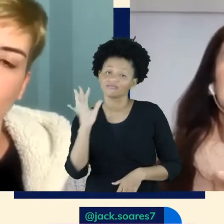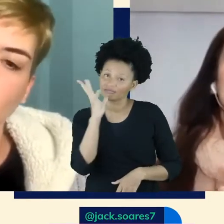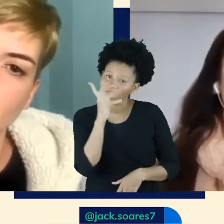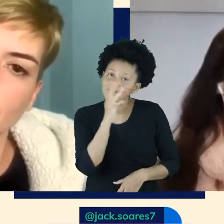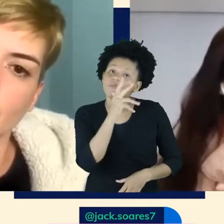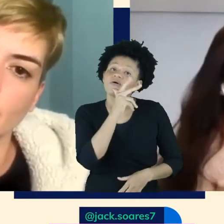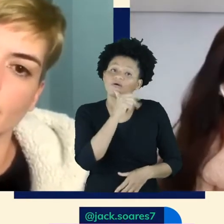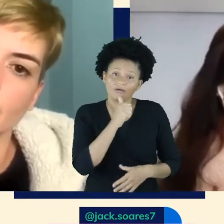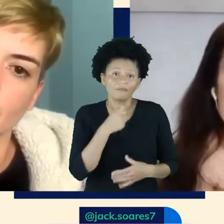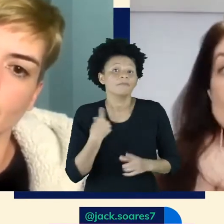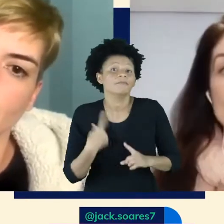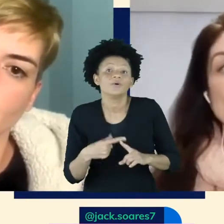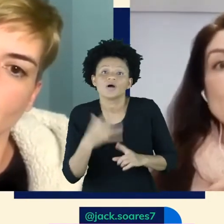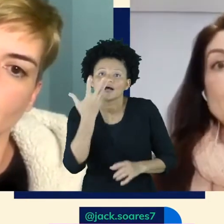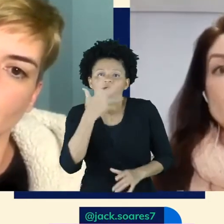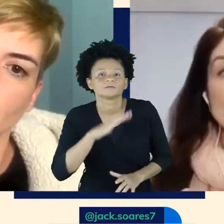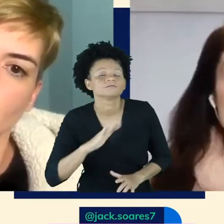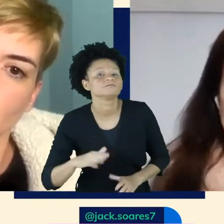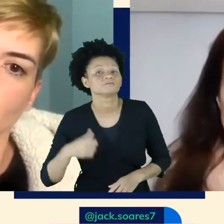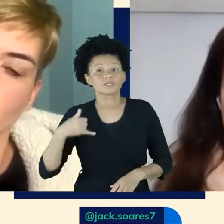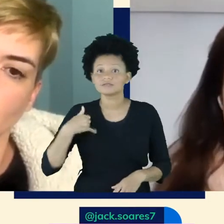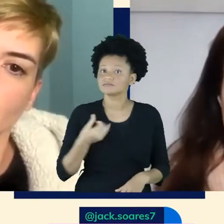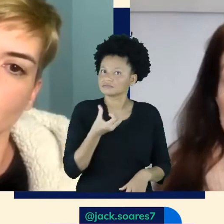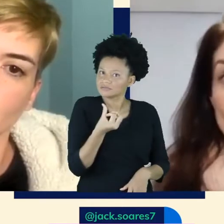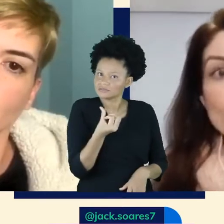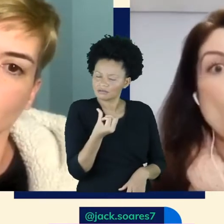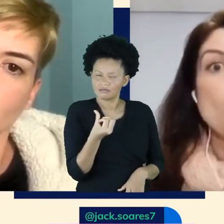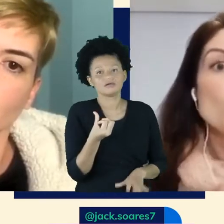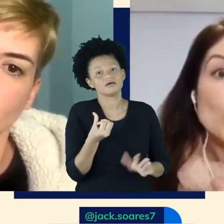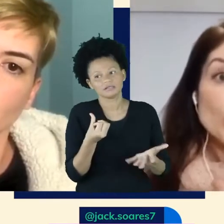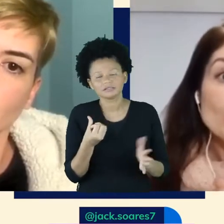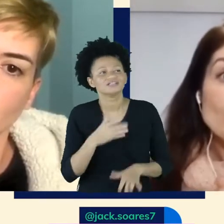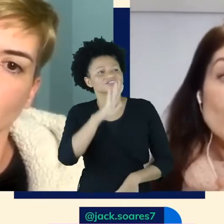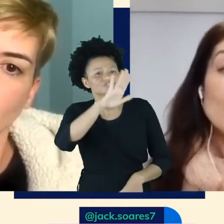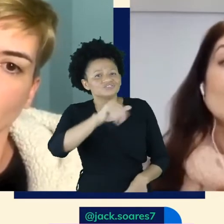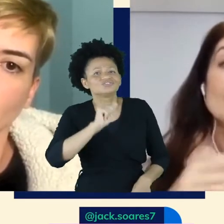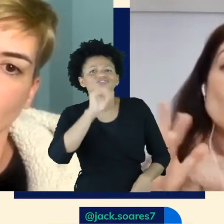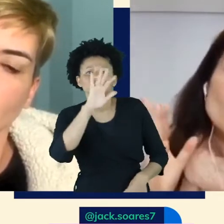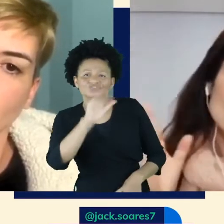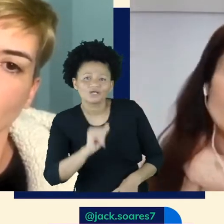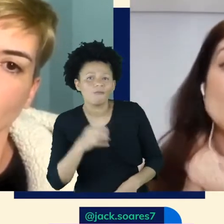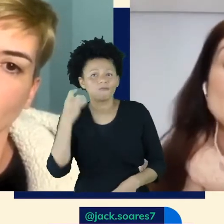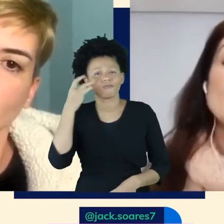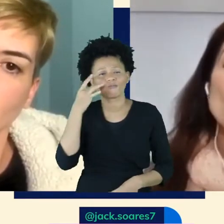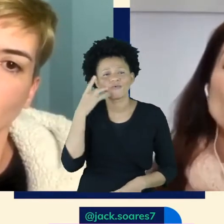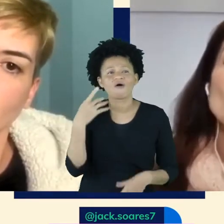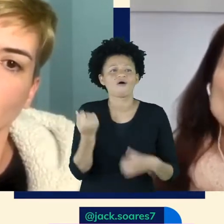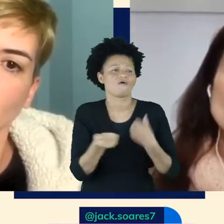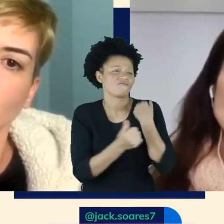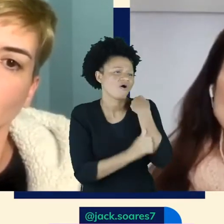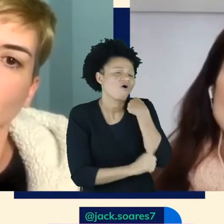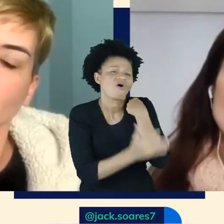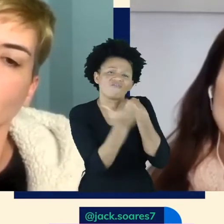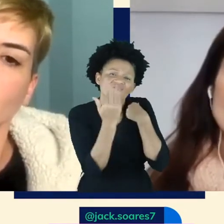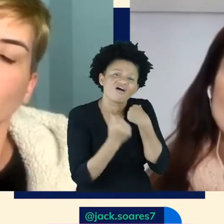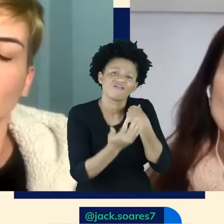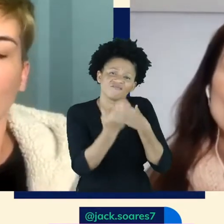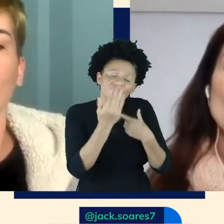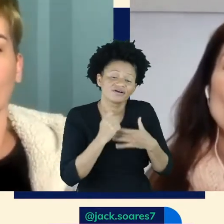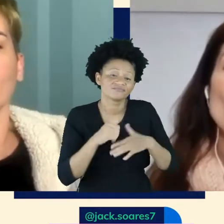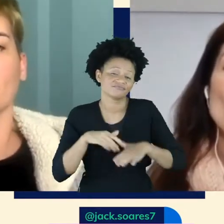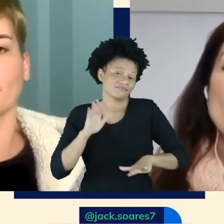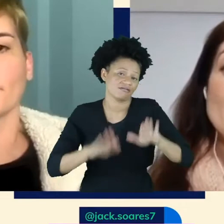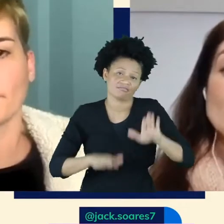criança, com 6 anos, ainda está chamando os pais para limpar o bumbum. Então, vai depender muito da dinâmica familiar.